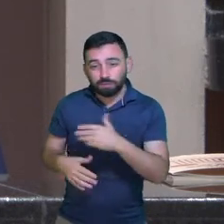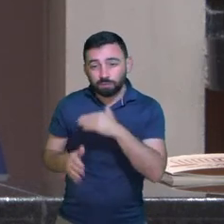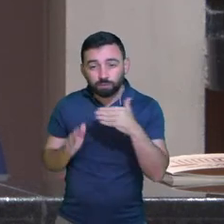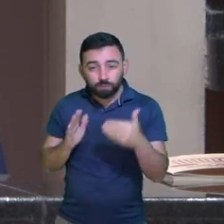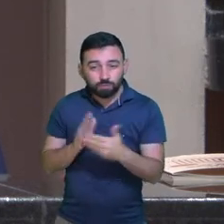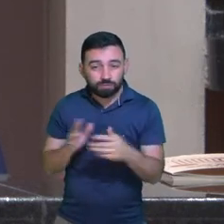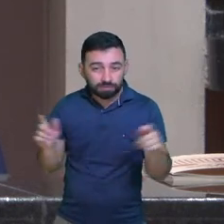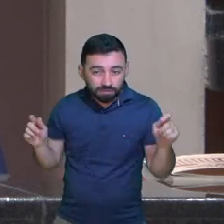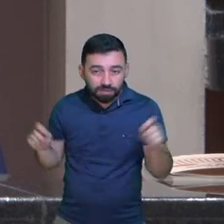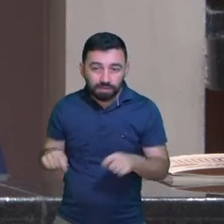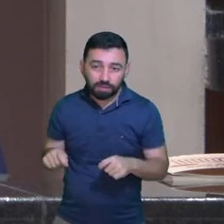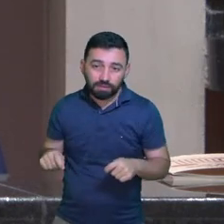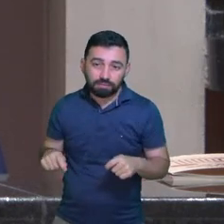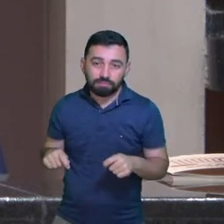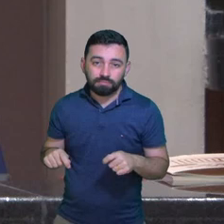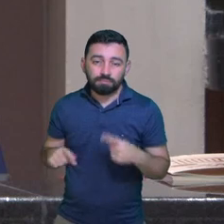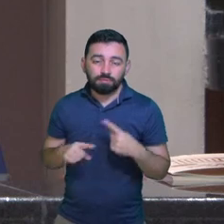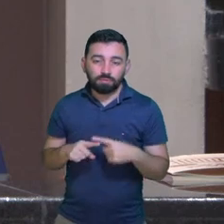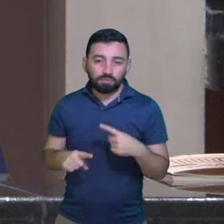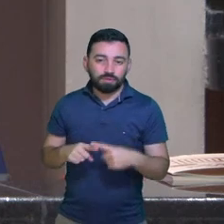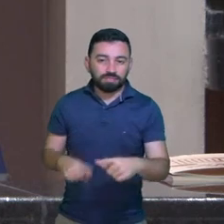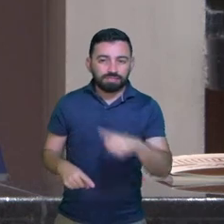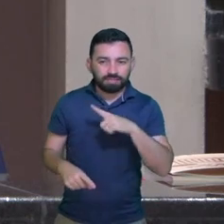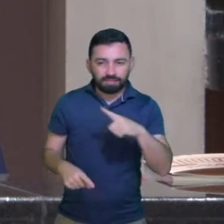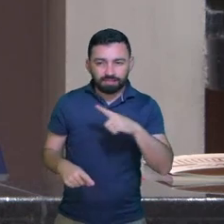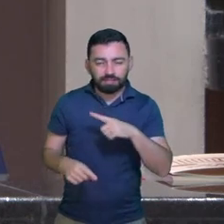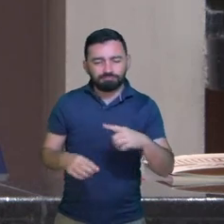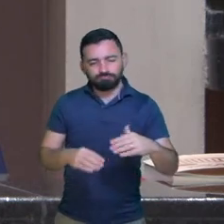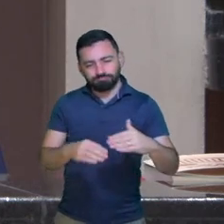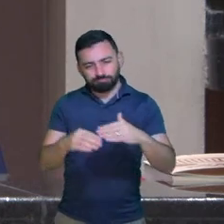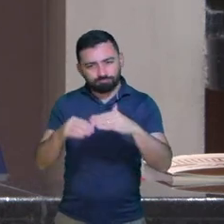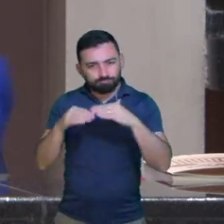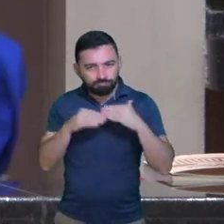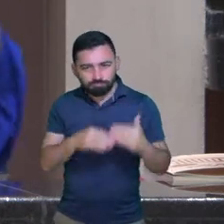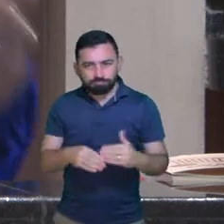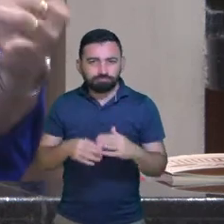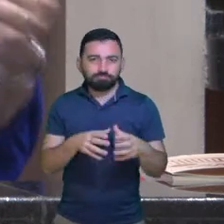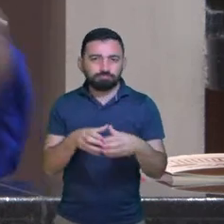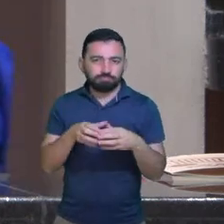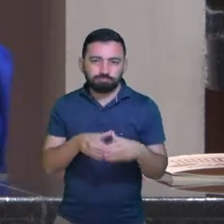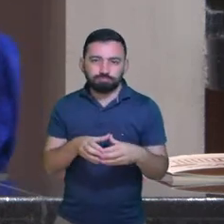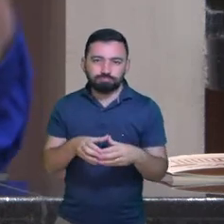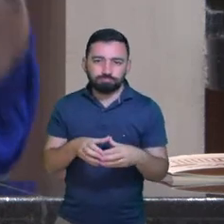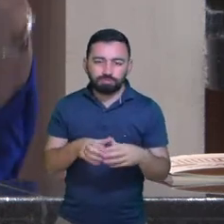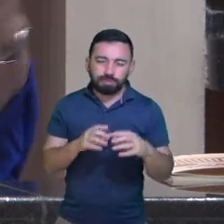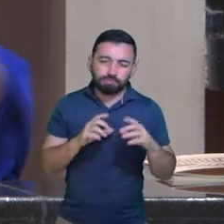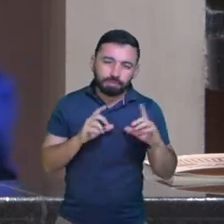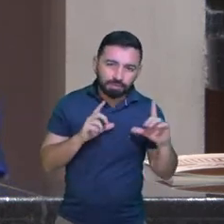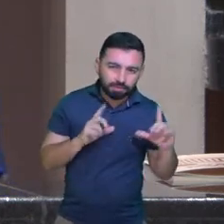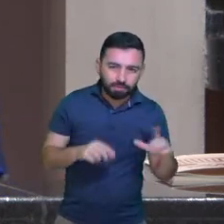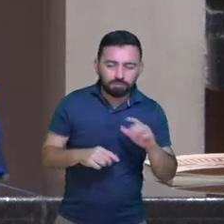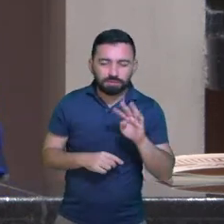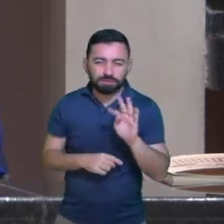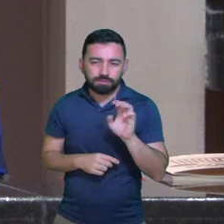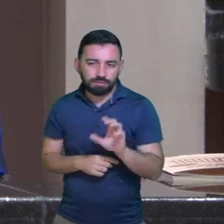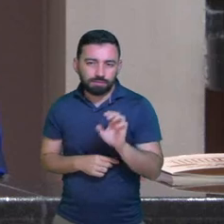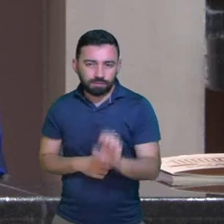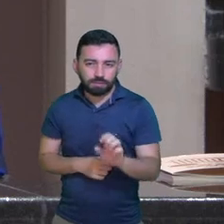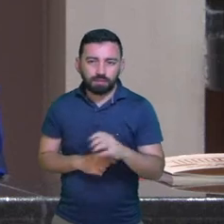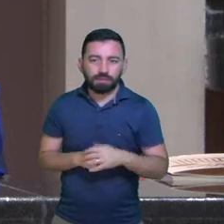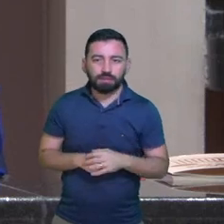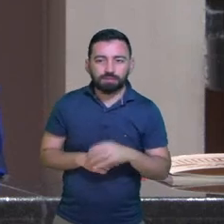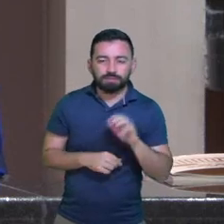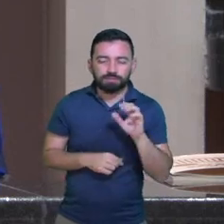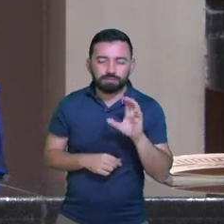é possível fazer porque tem coletivos aqui tem painel TCE educação aqui tem semap